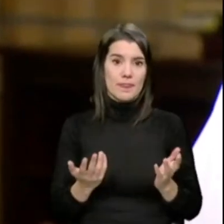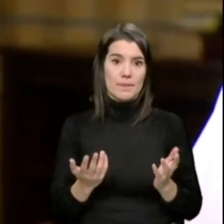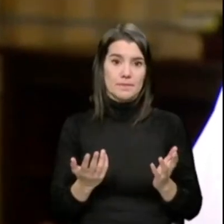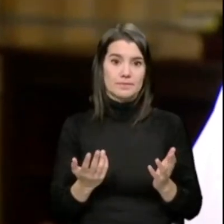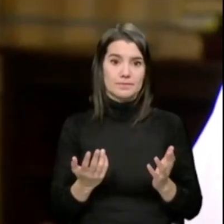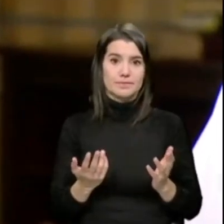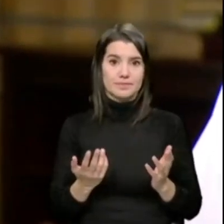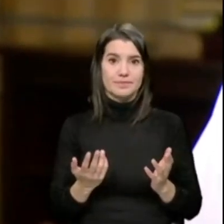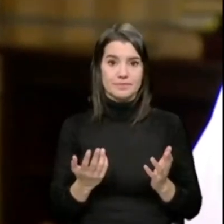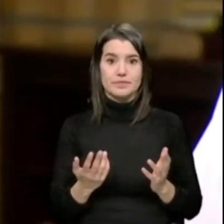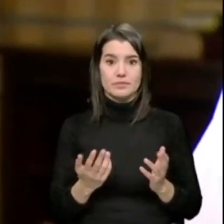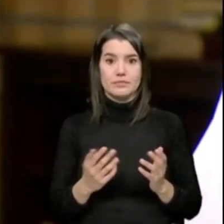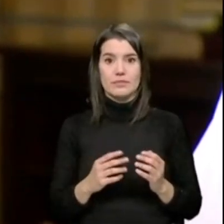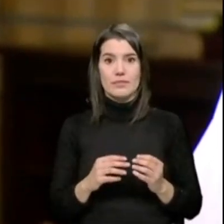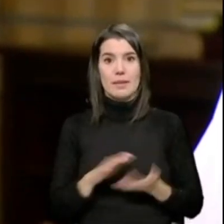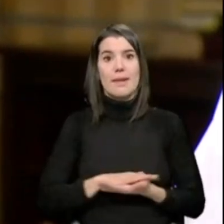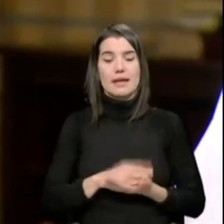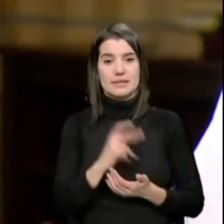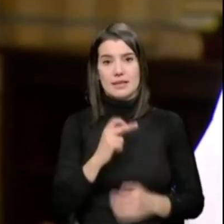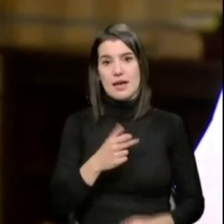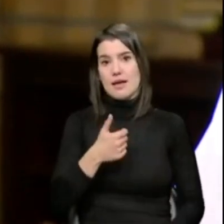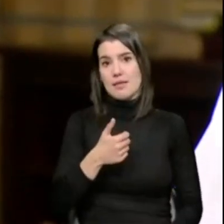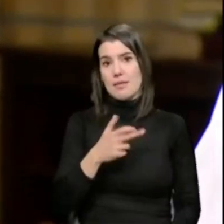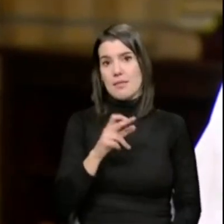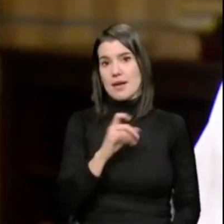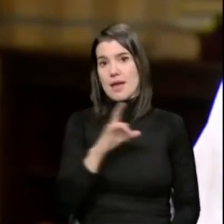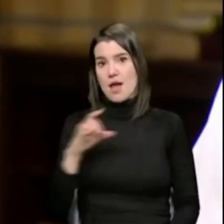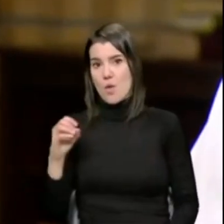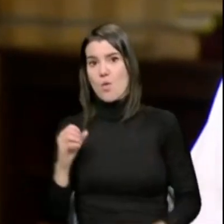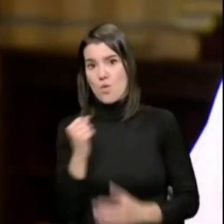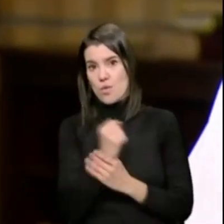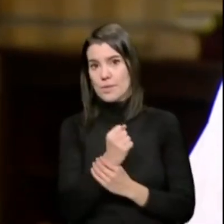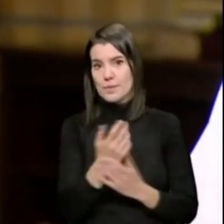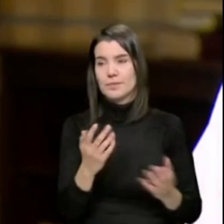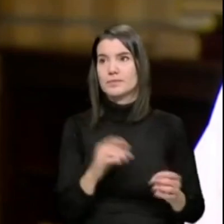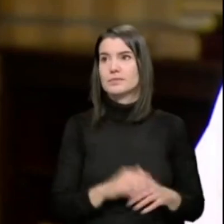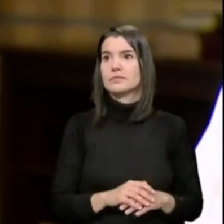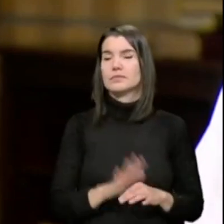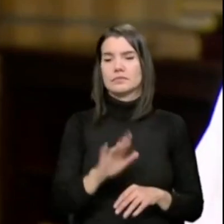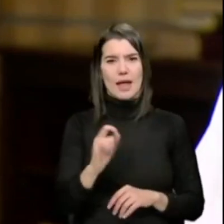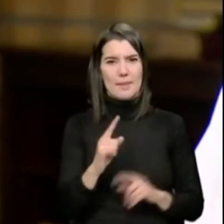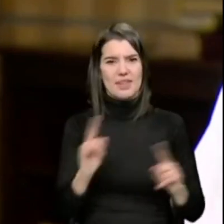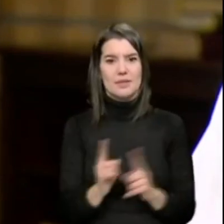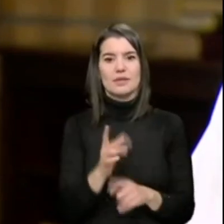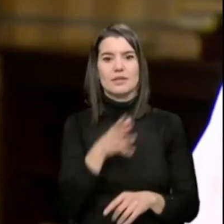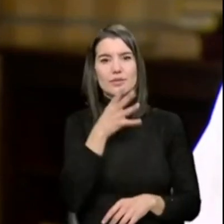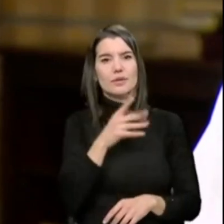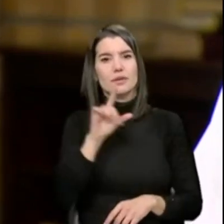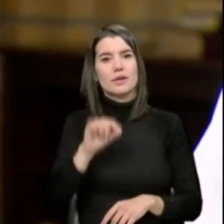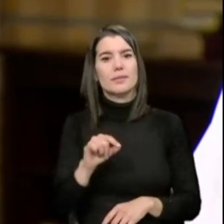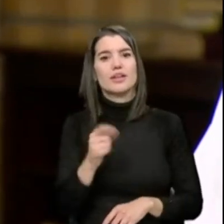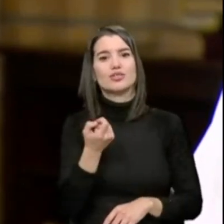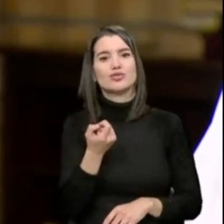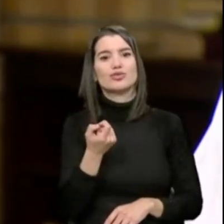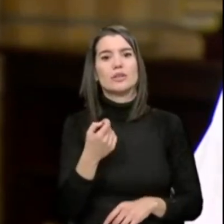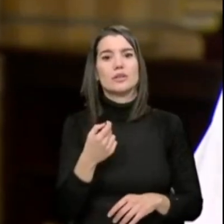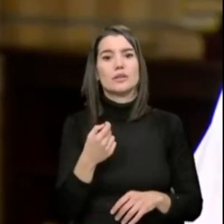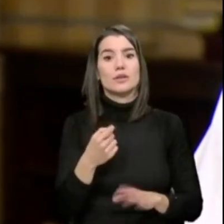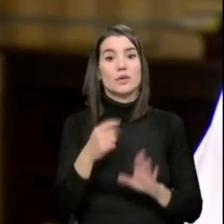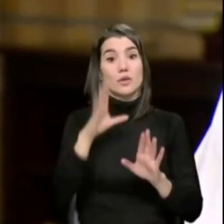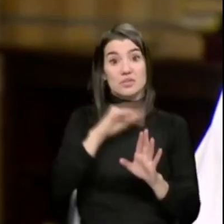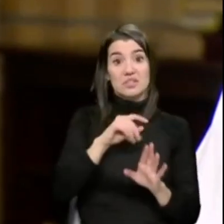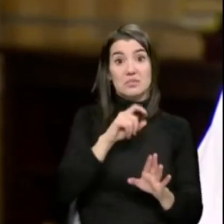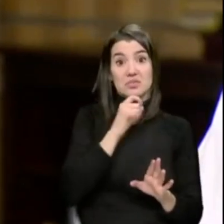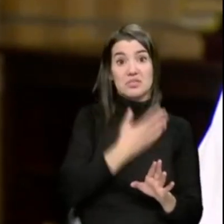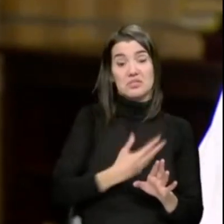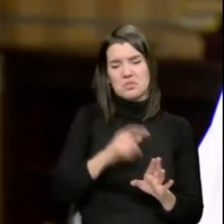de cariz abrâmico, por assim dizer. Se me permitir só rapidamente falar um bocadinho também sobre, não sei se viremos falar,